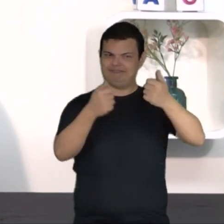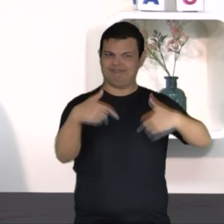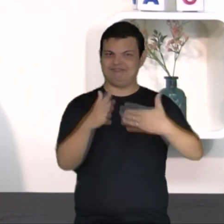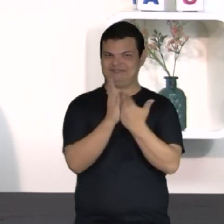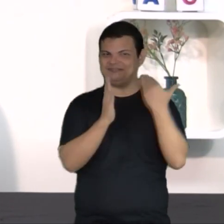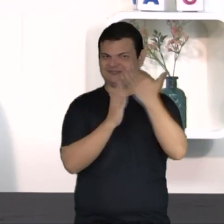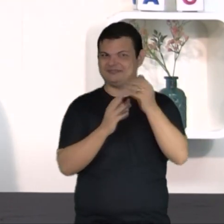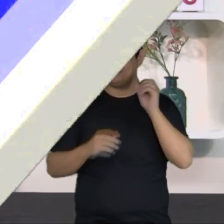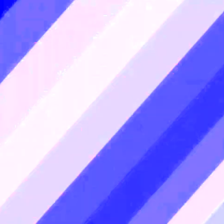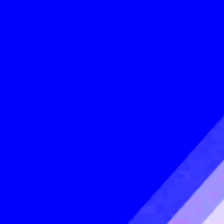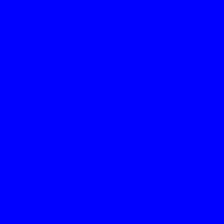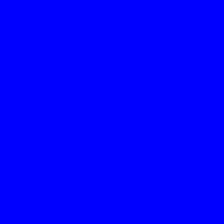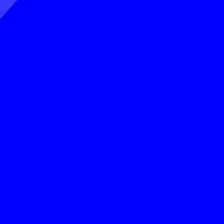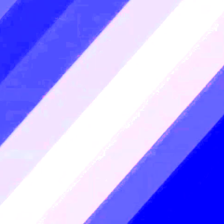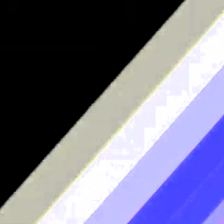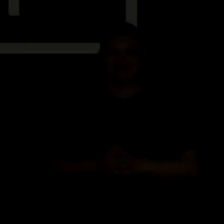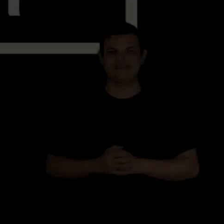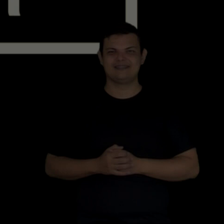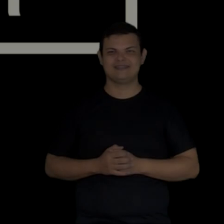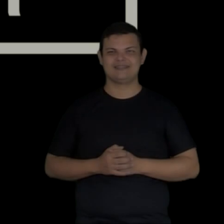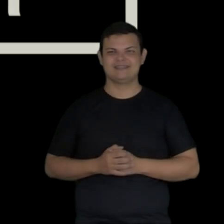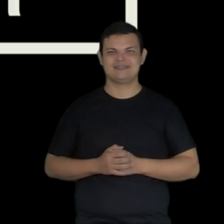vocês, beleza? Venham aqui comigo.